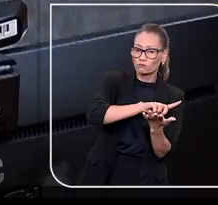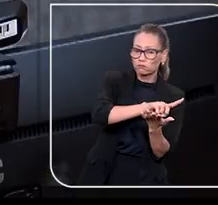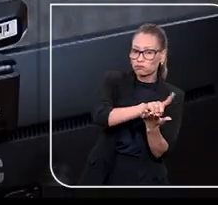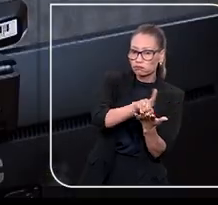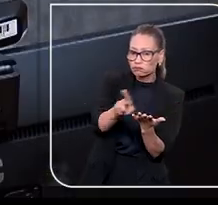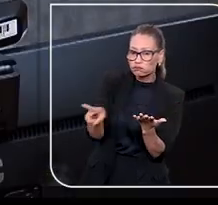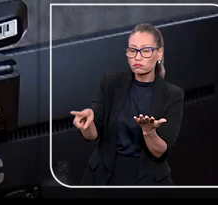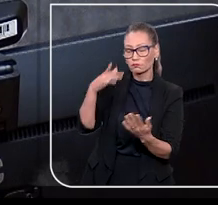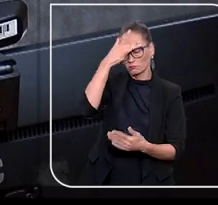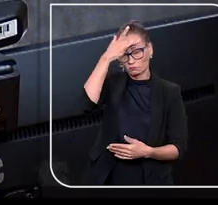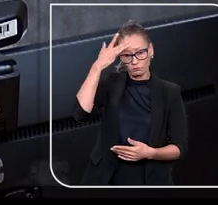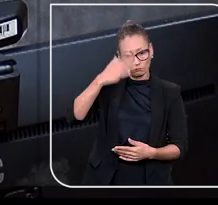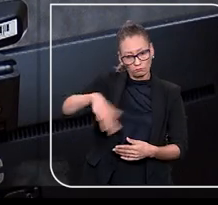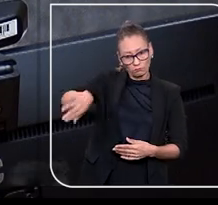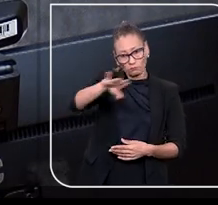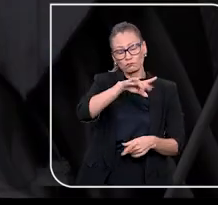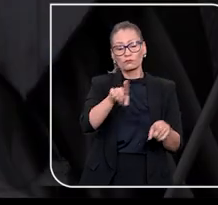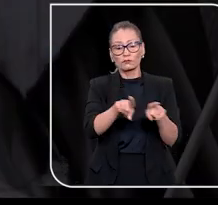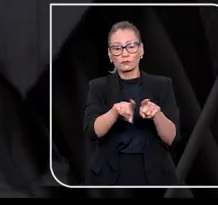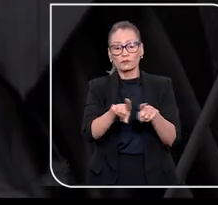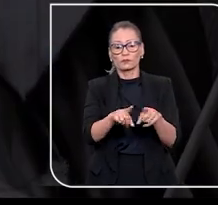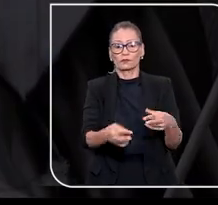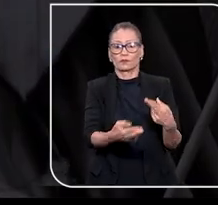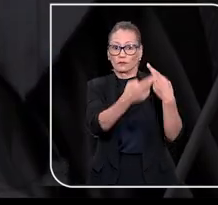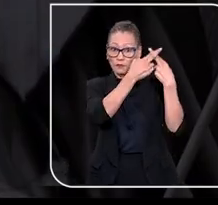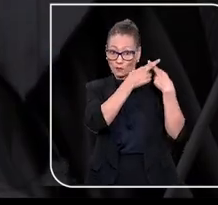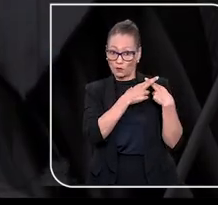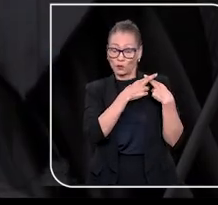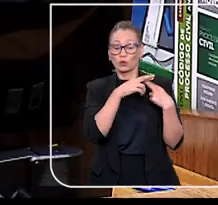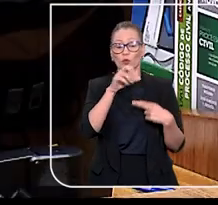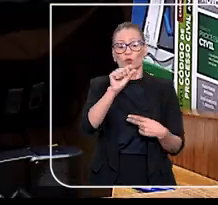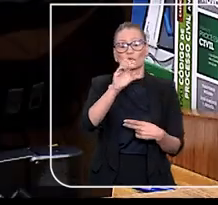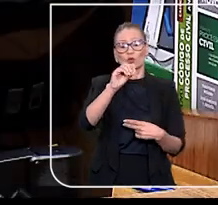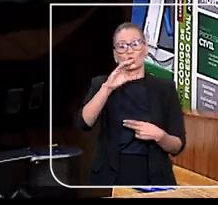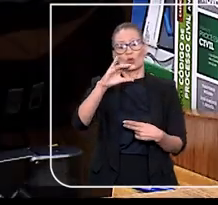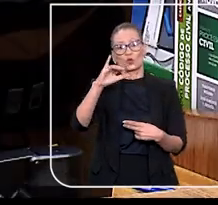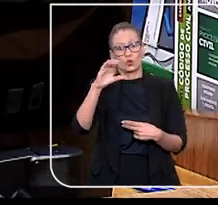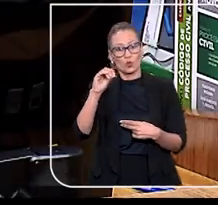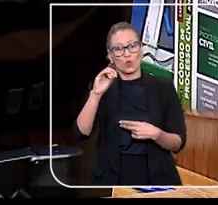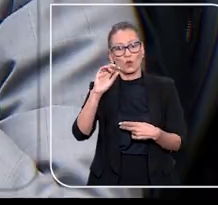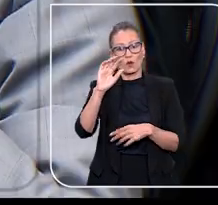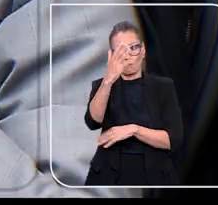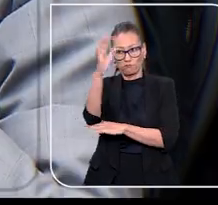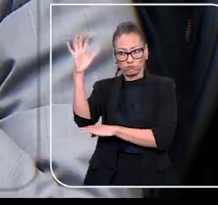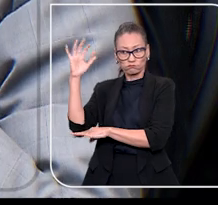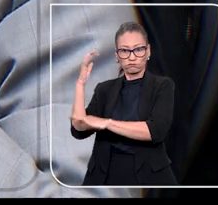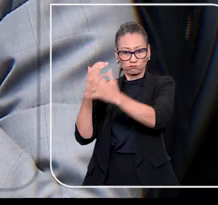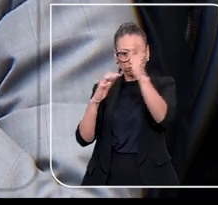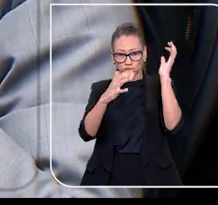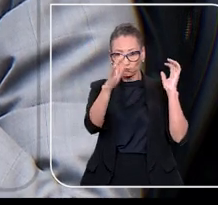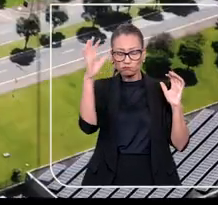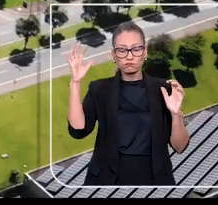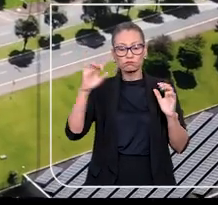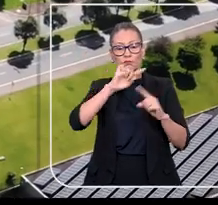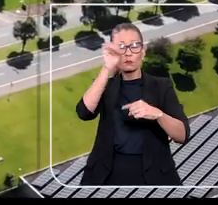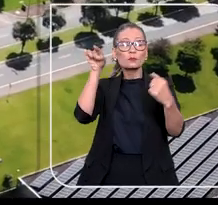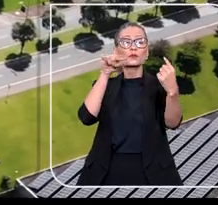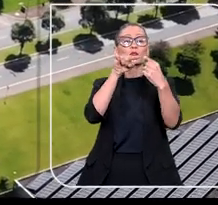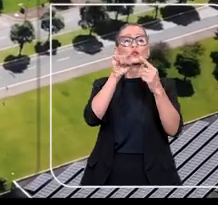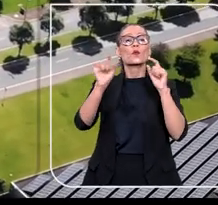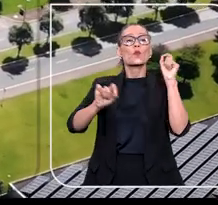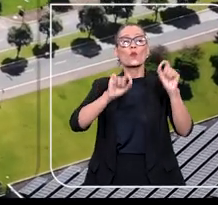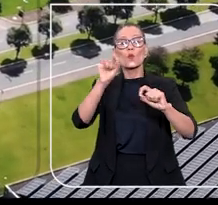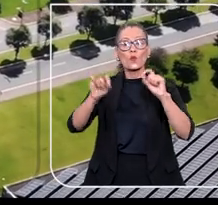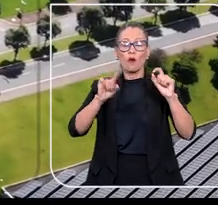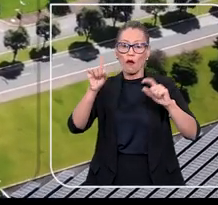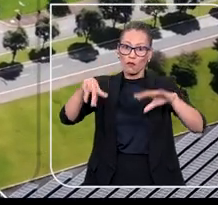povo e responsabilidade socioambiental. É assim que o STJ cumpre a sua maior missão. Ser